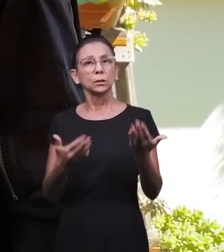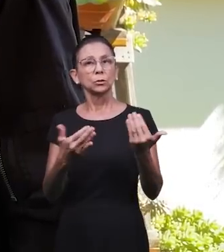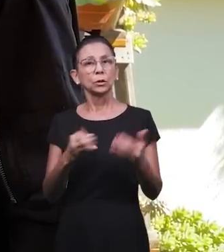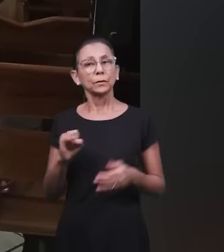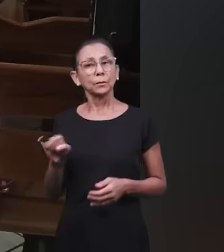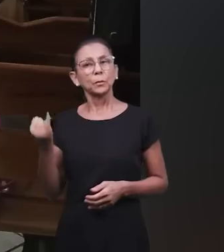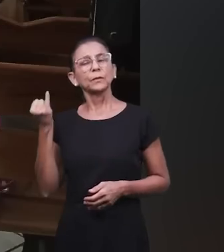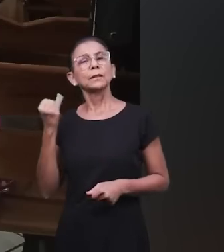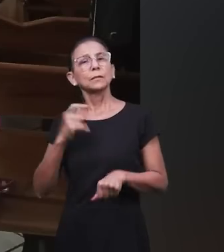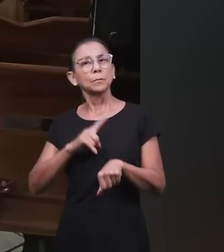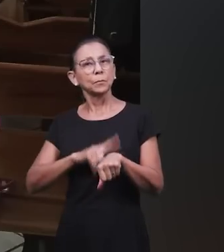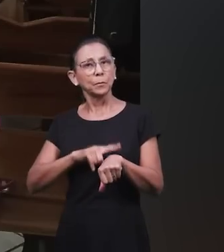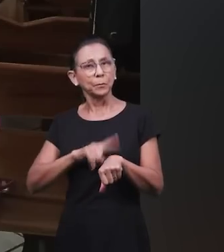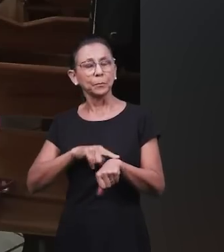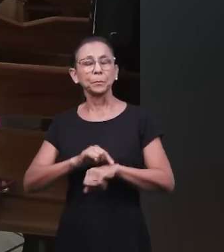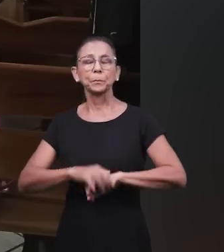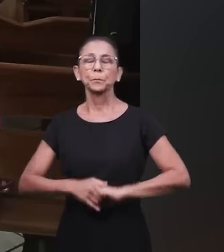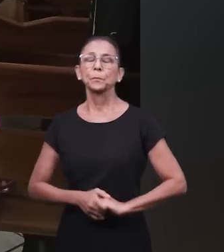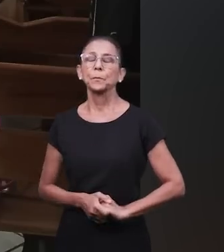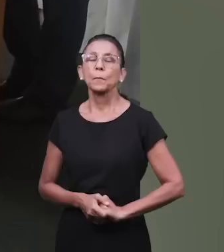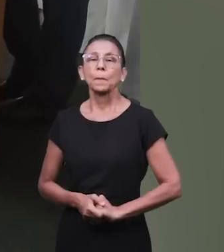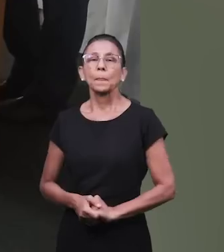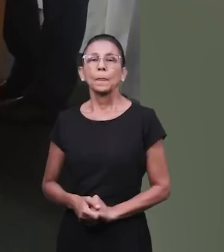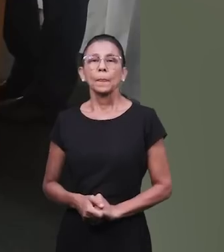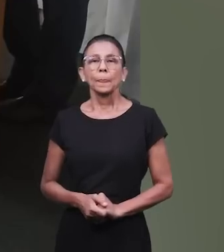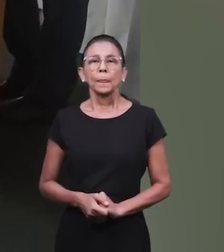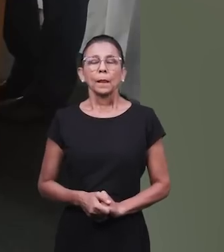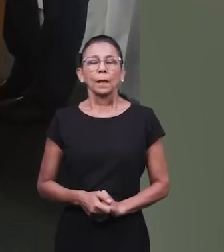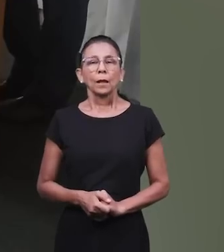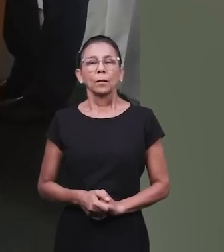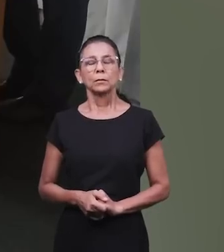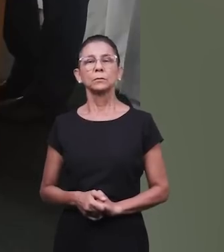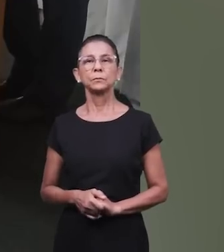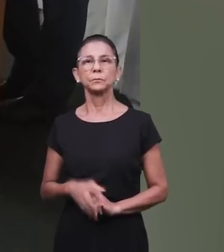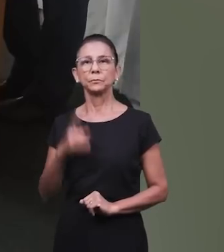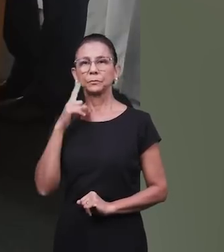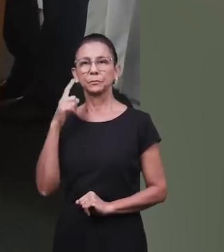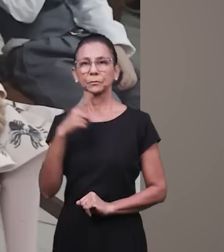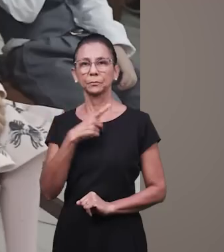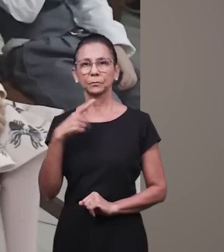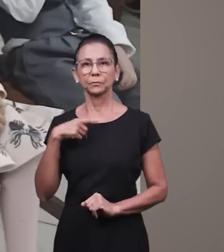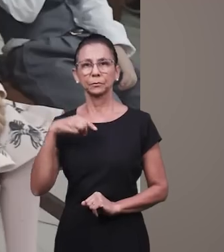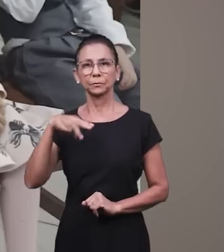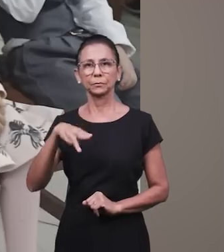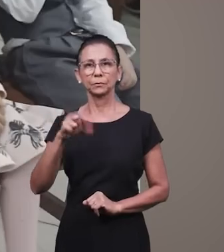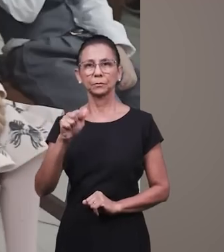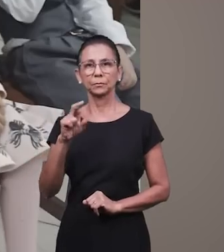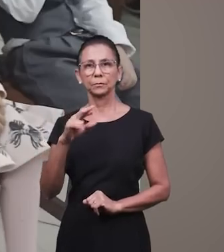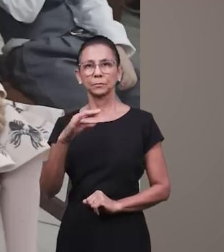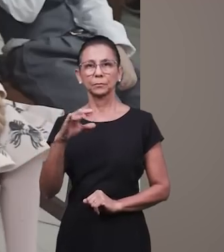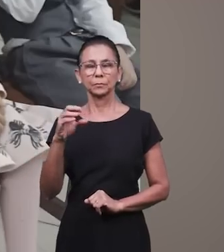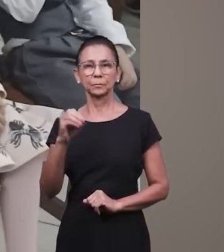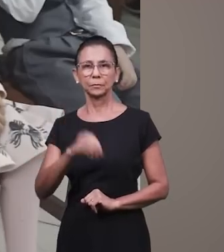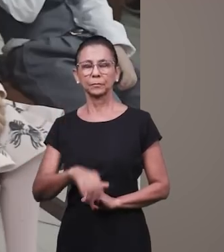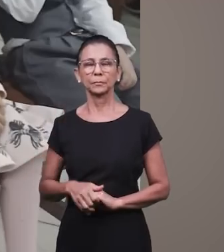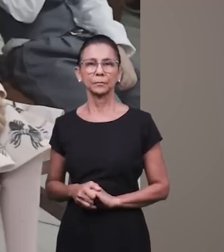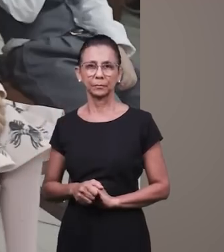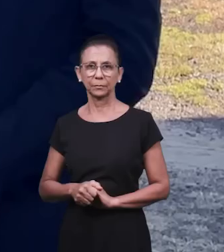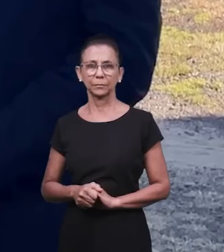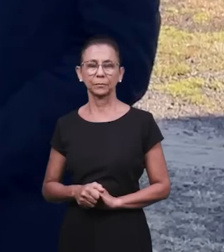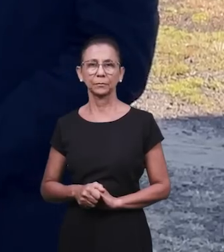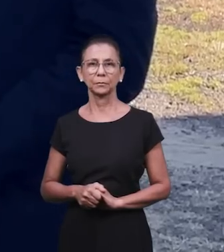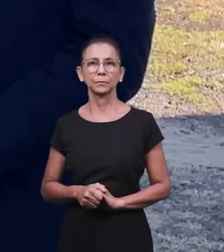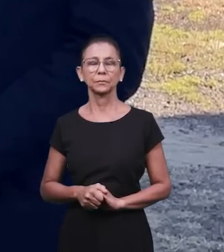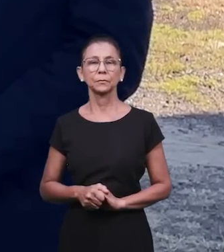esse momento. Vamos acompanhar agora o que nos diz o pastor Márcio Braz, que está à frente da igreja de Xanxerê, sobre o aniversário da igreja